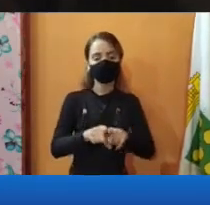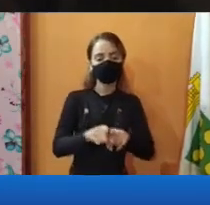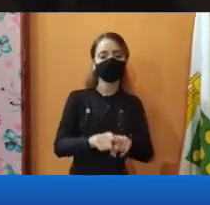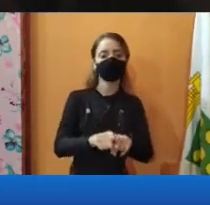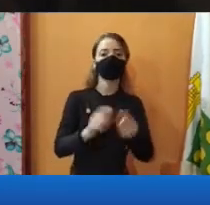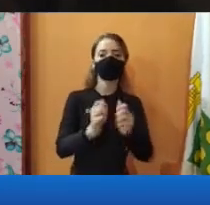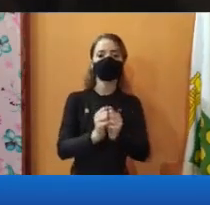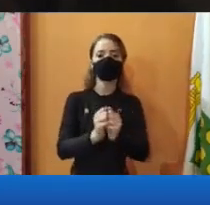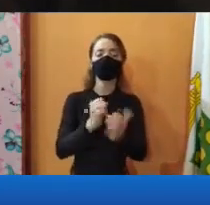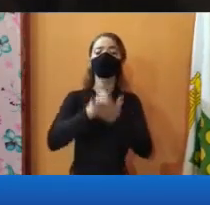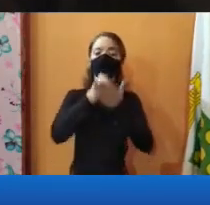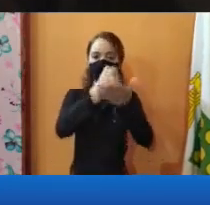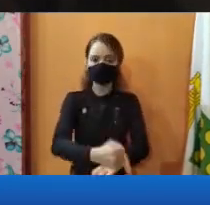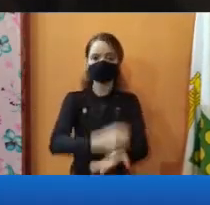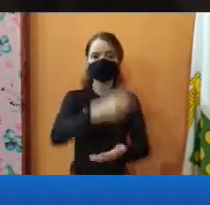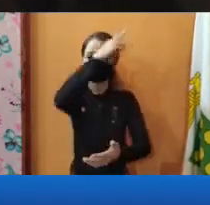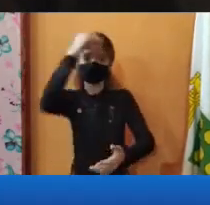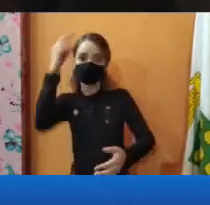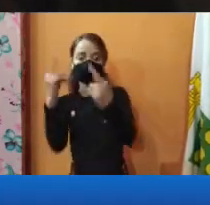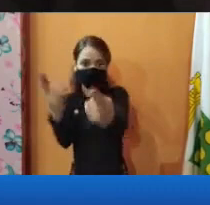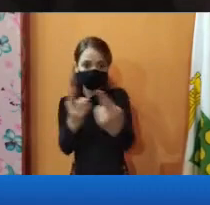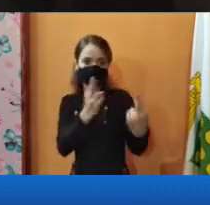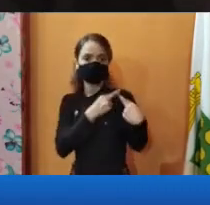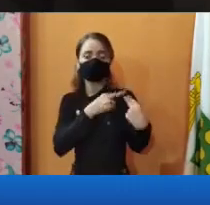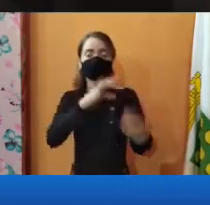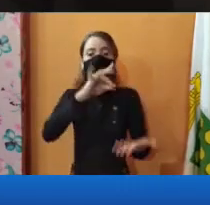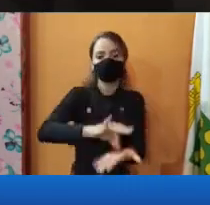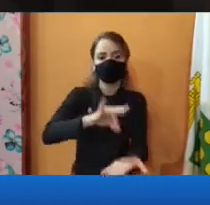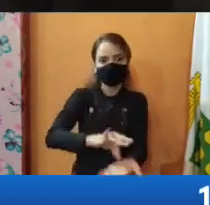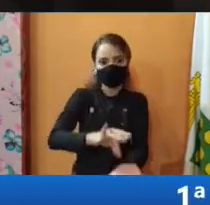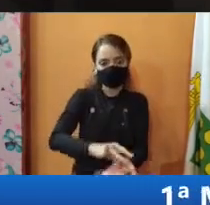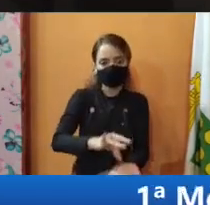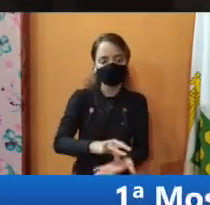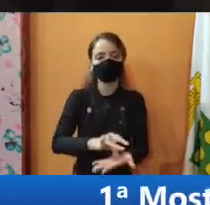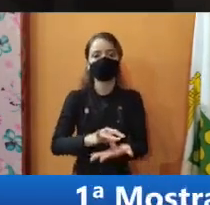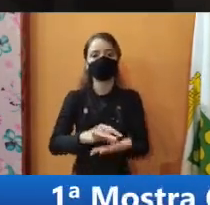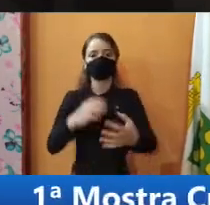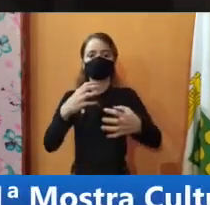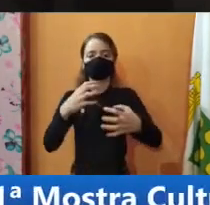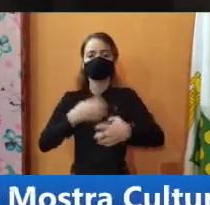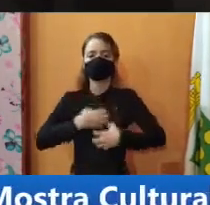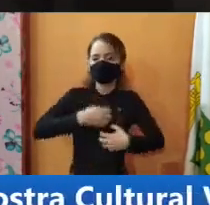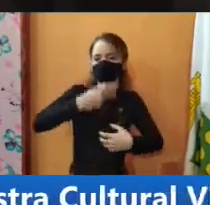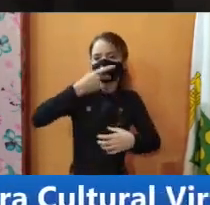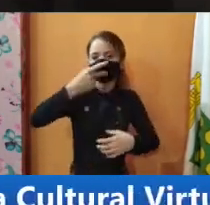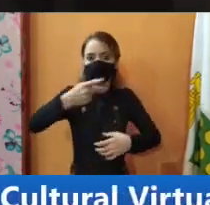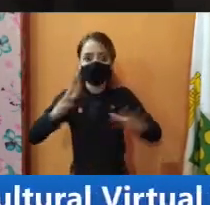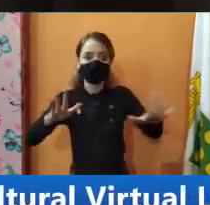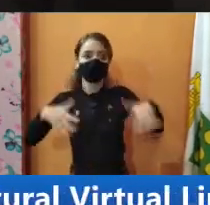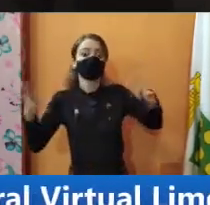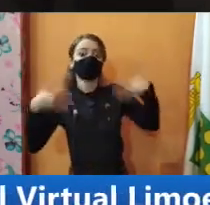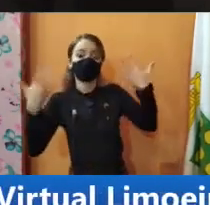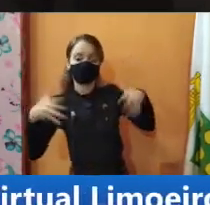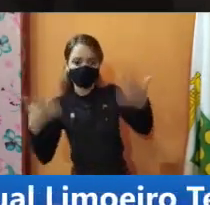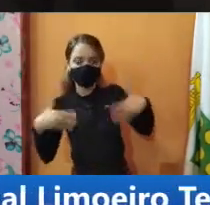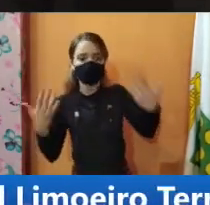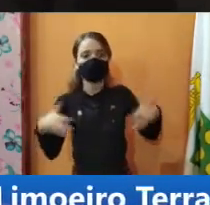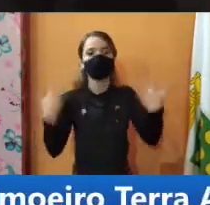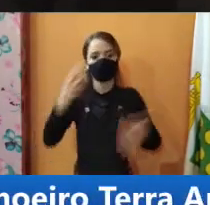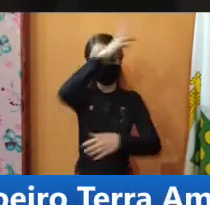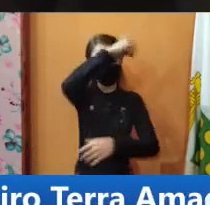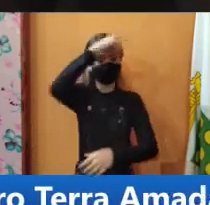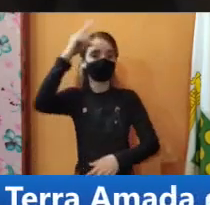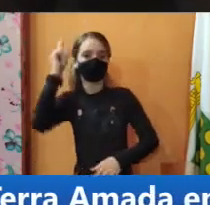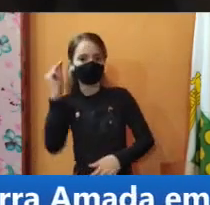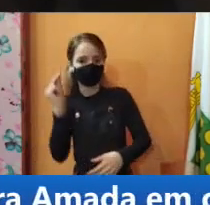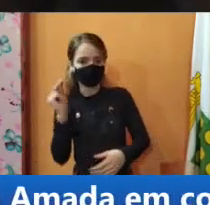governamental. Isso, sim, é responsabilidade, não é? E a gente sente na fala do entusiasmo, Flávia, de Orlando,